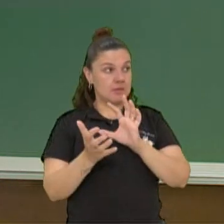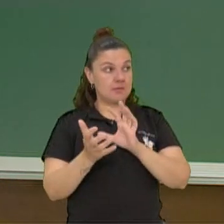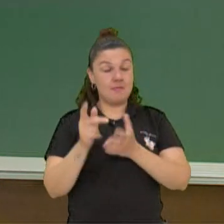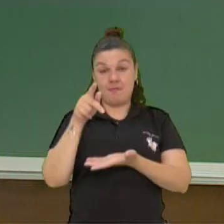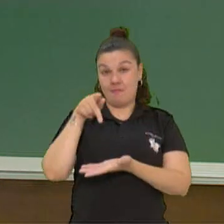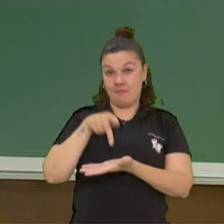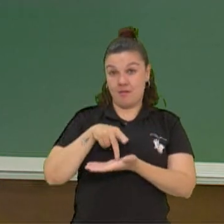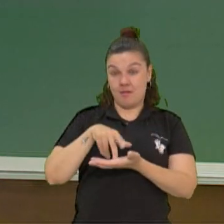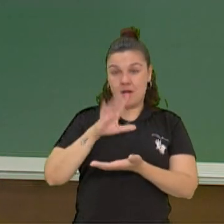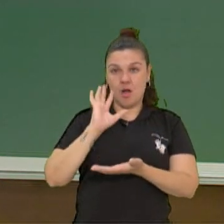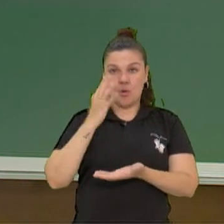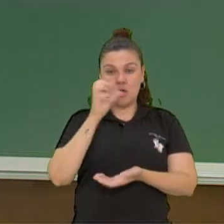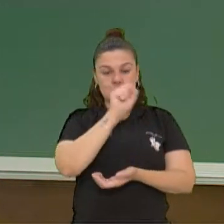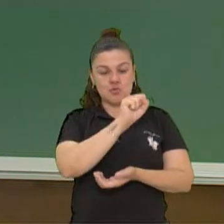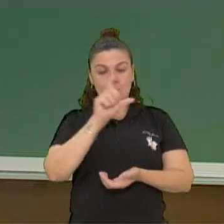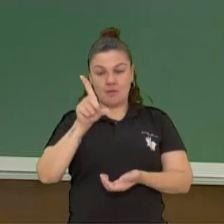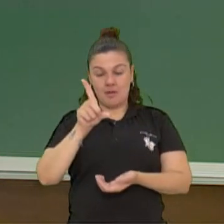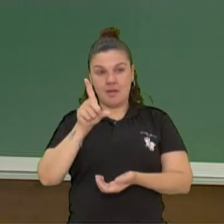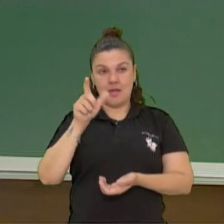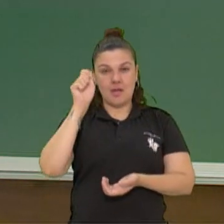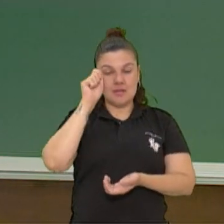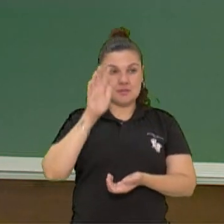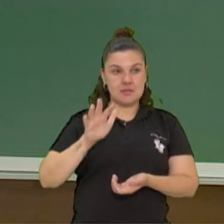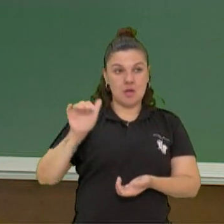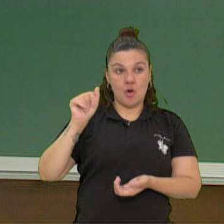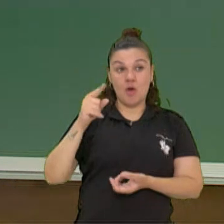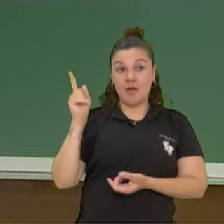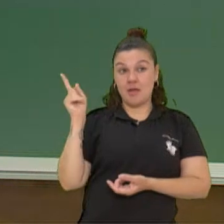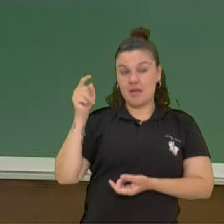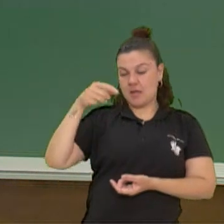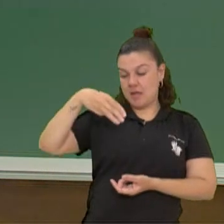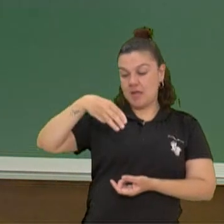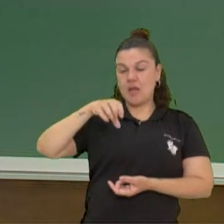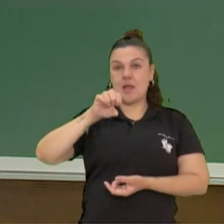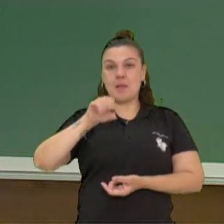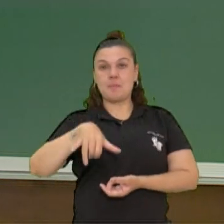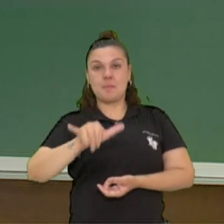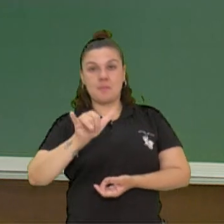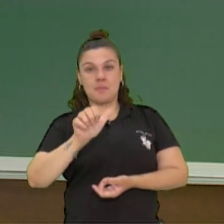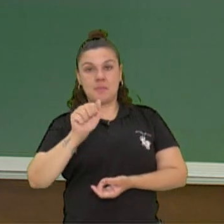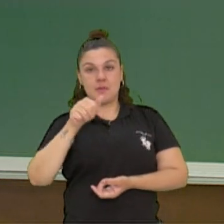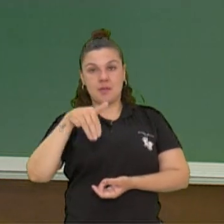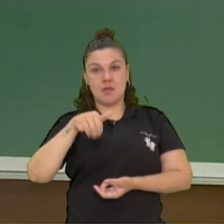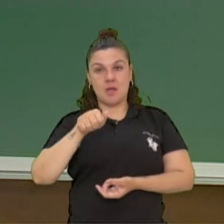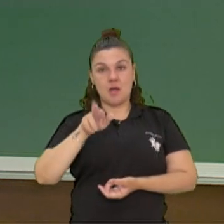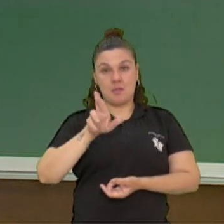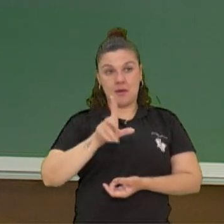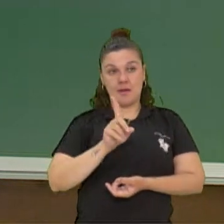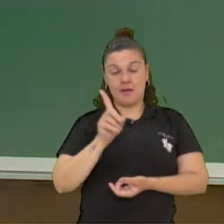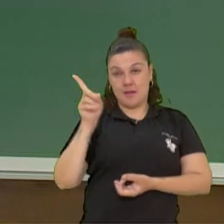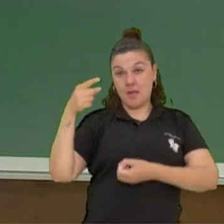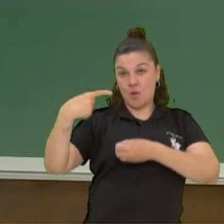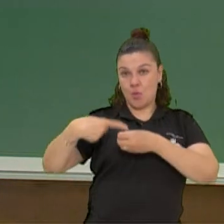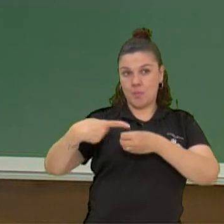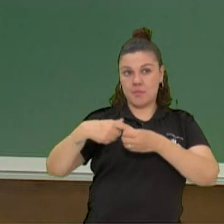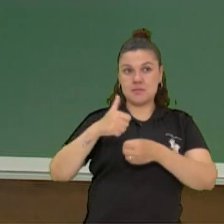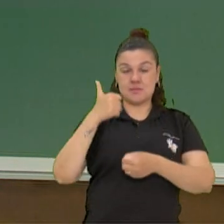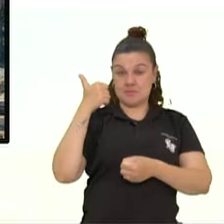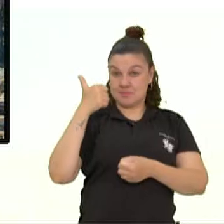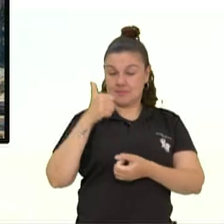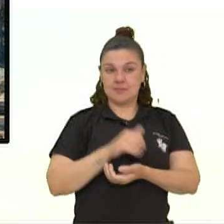temos países do Sudeste Asiático, no caso de Myanmar aqui, a cidade a cidade de Yangon, que era conhecida como